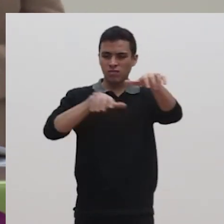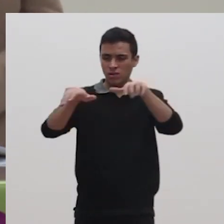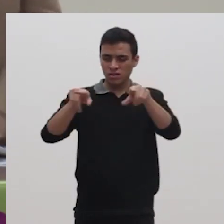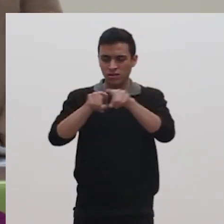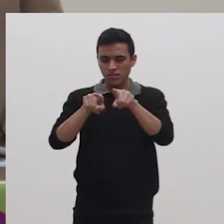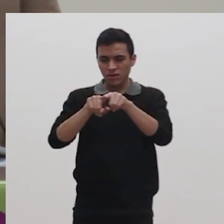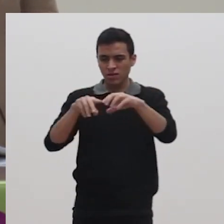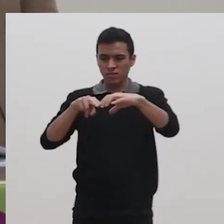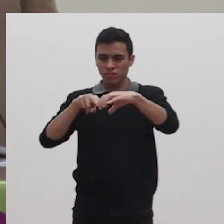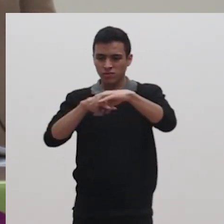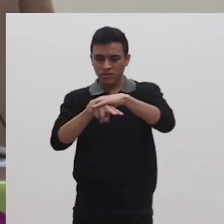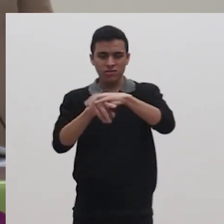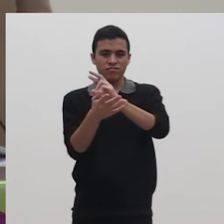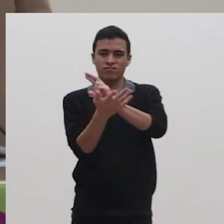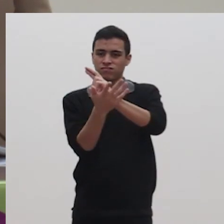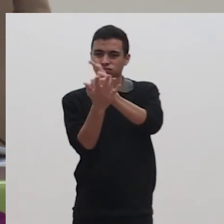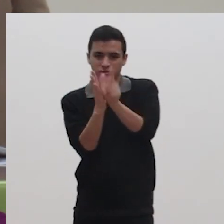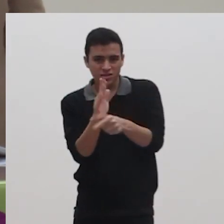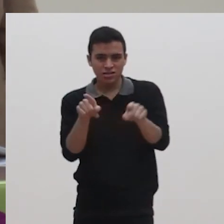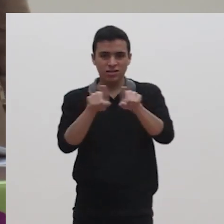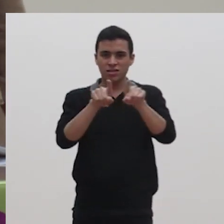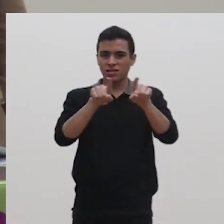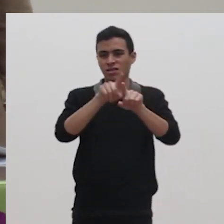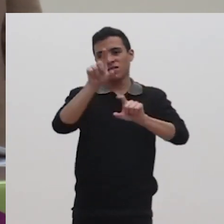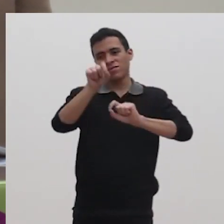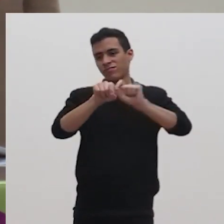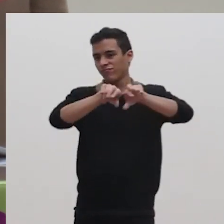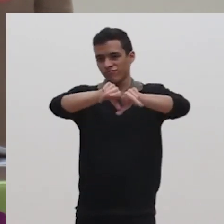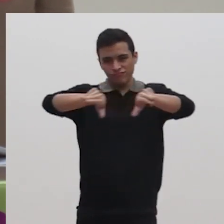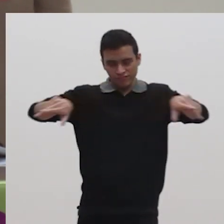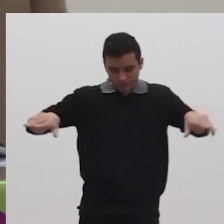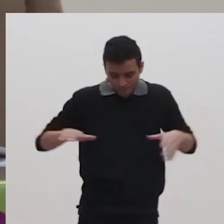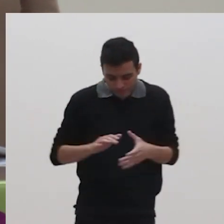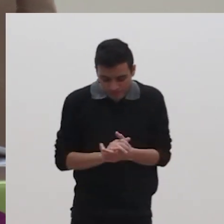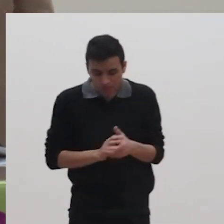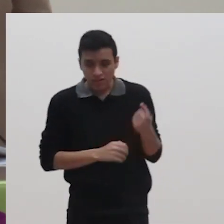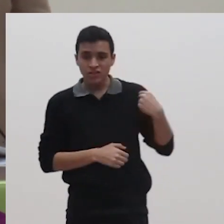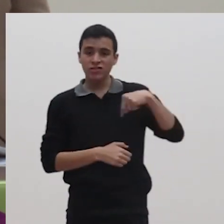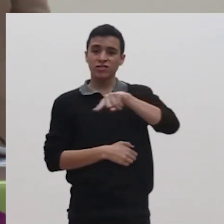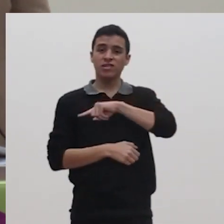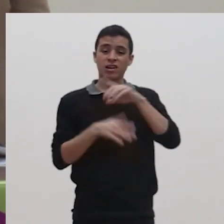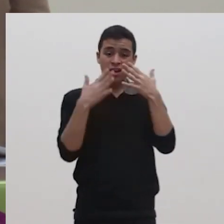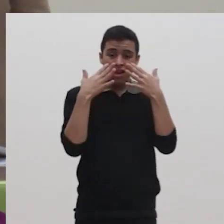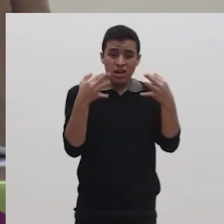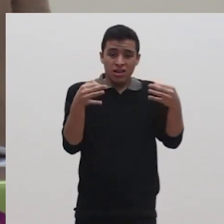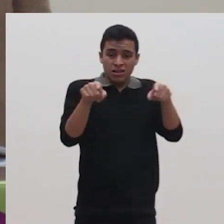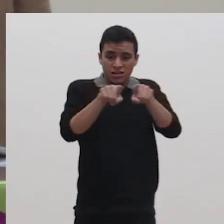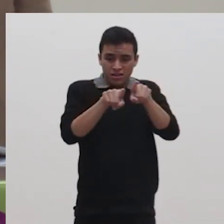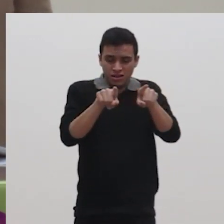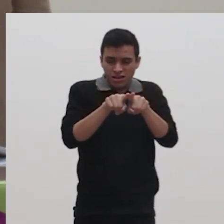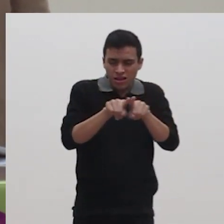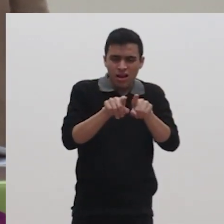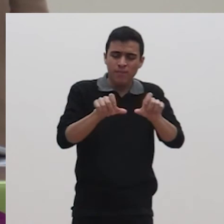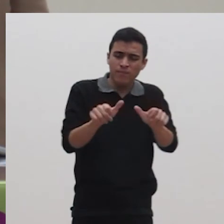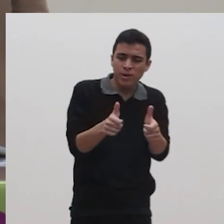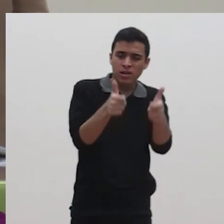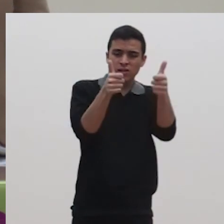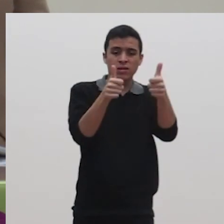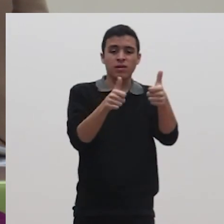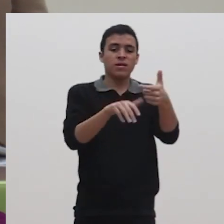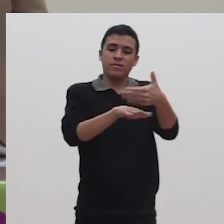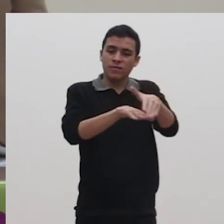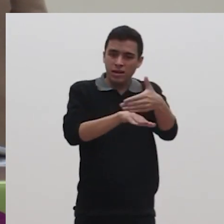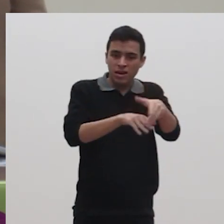incubadoras tecnológicas, com as empresas juniores, e estamos atentos também às melhorias de